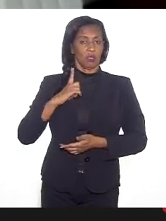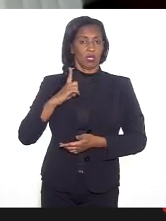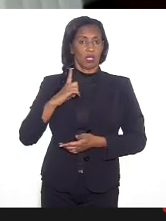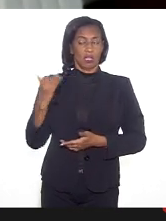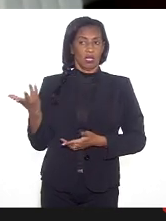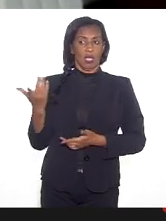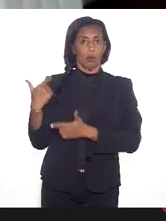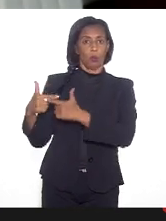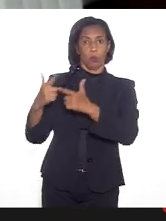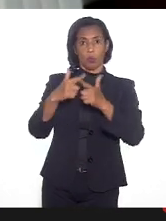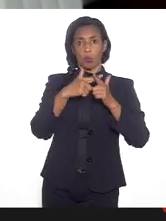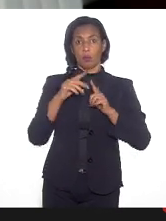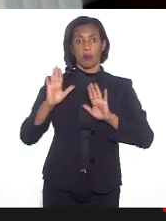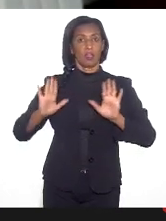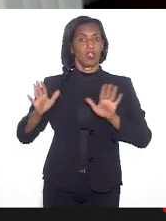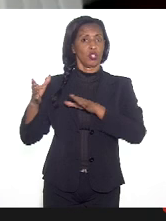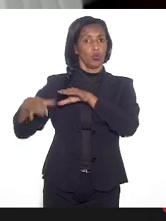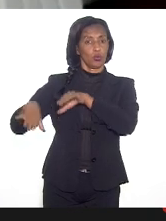que os concursos preencham